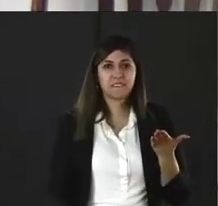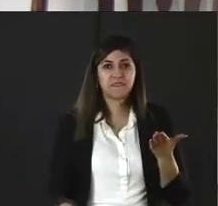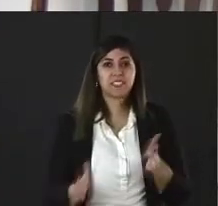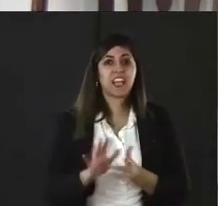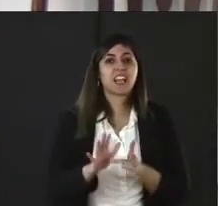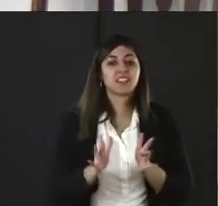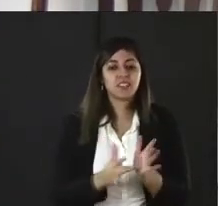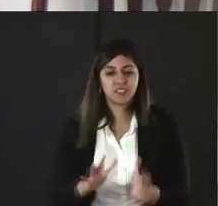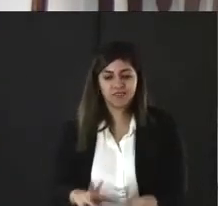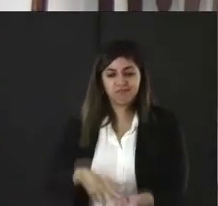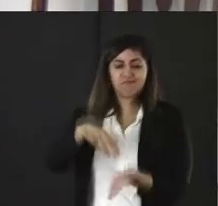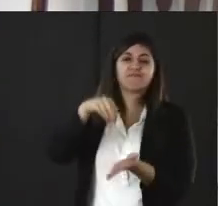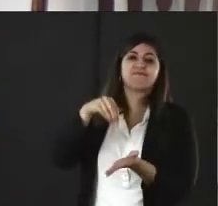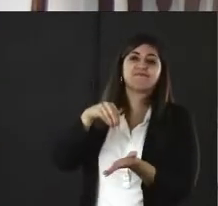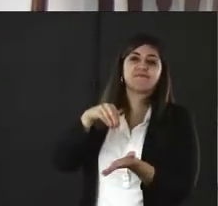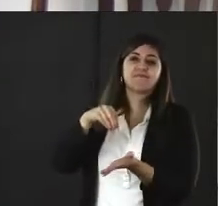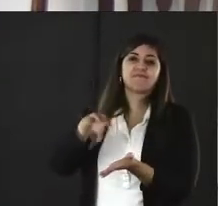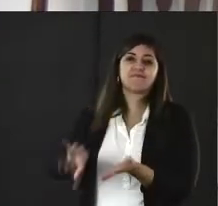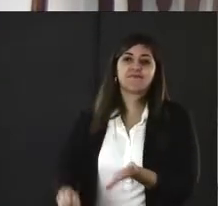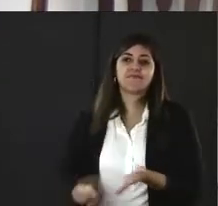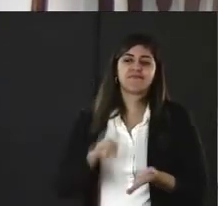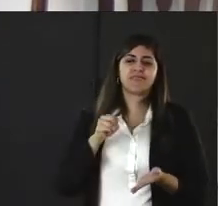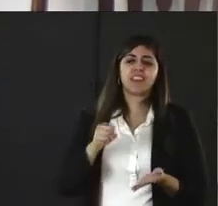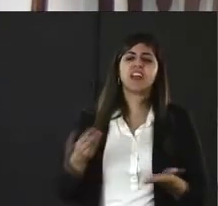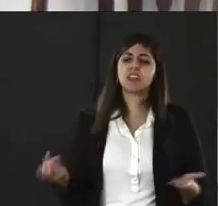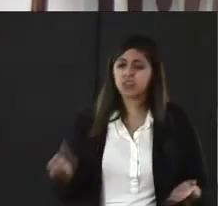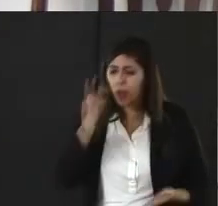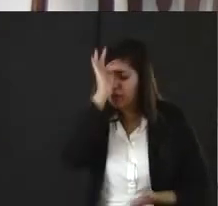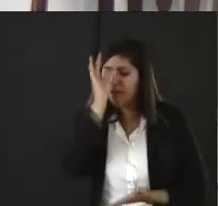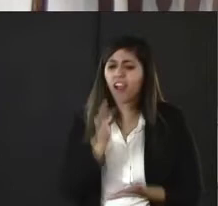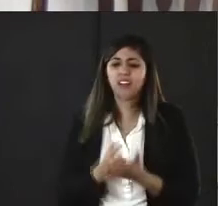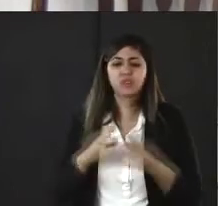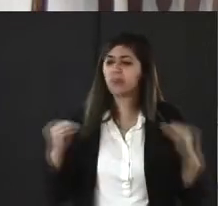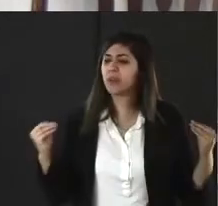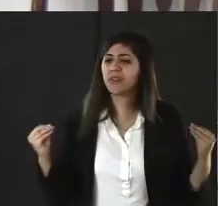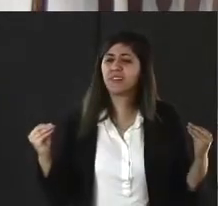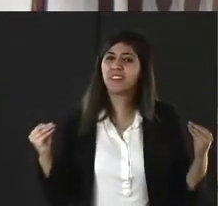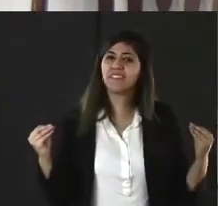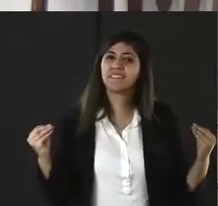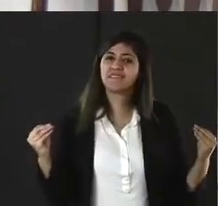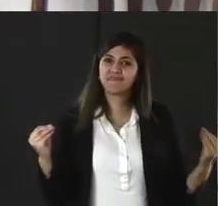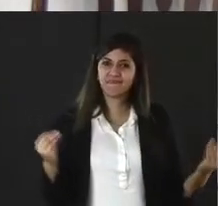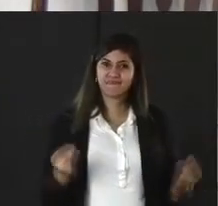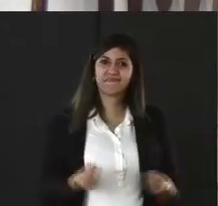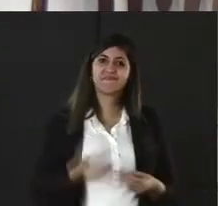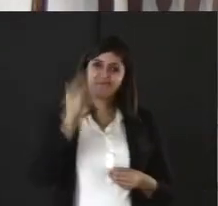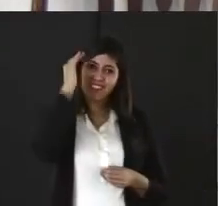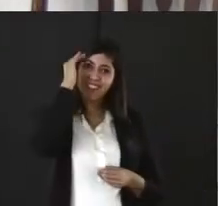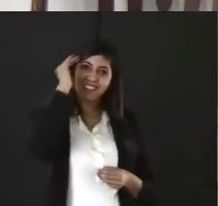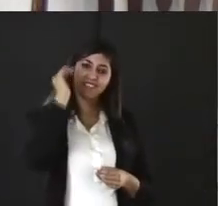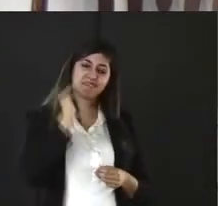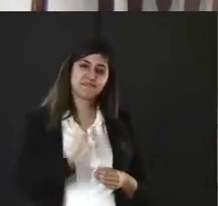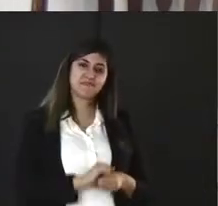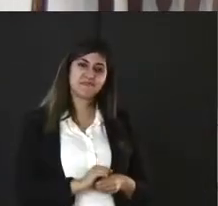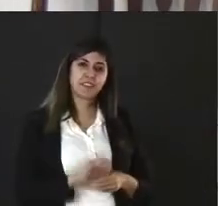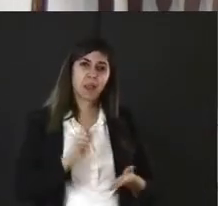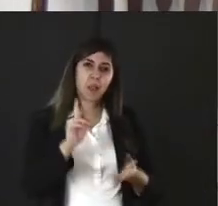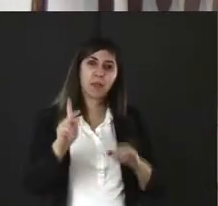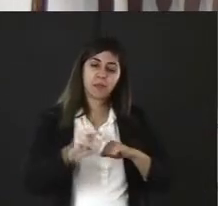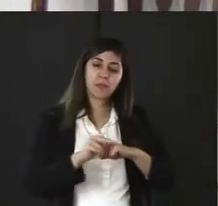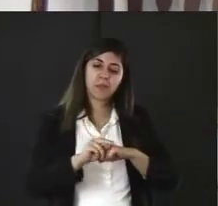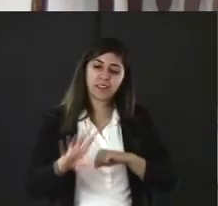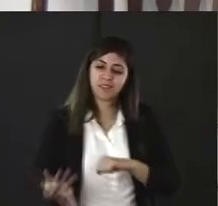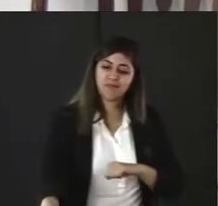disse ao meio onde está a tua fé onde está a tua fé e então o toma com força e o